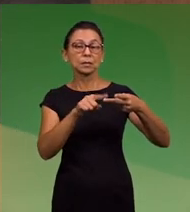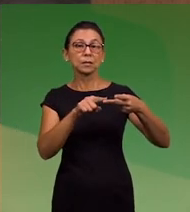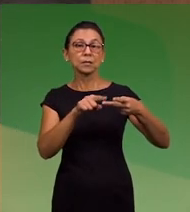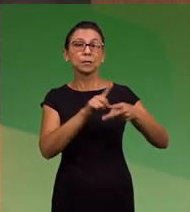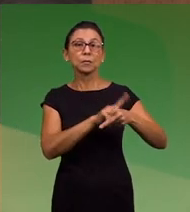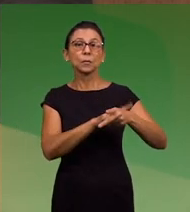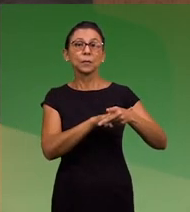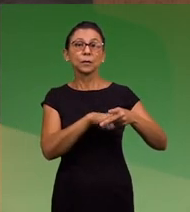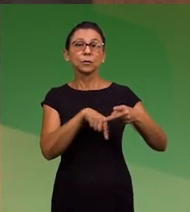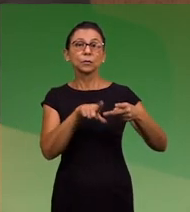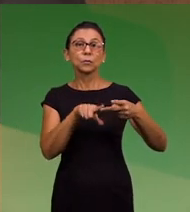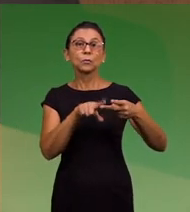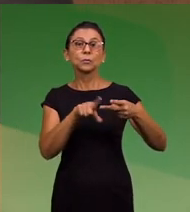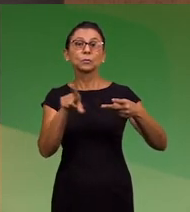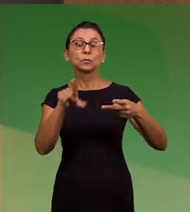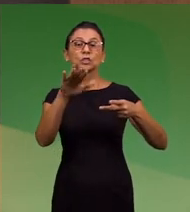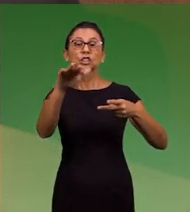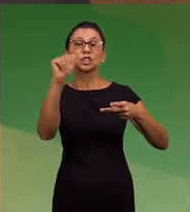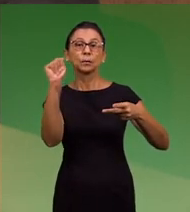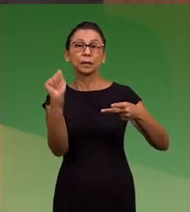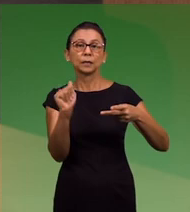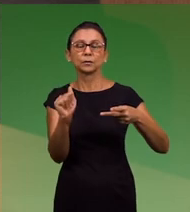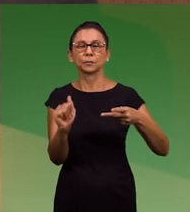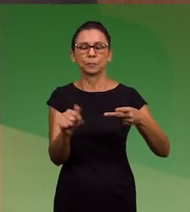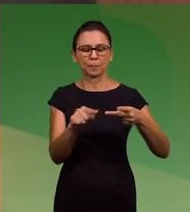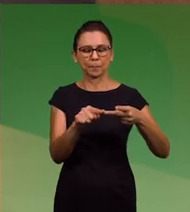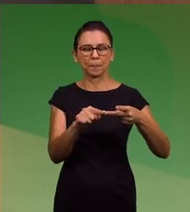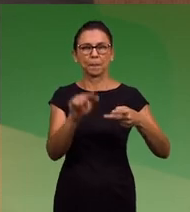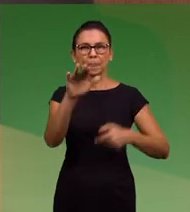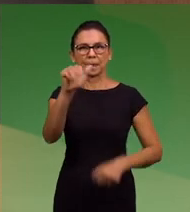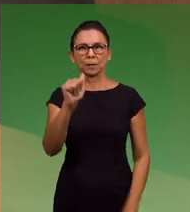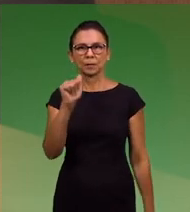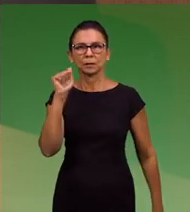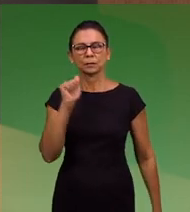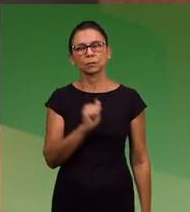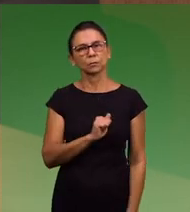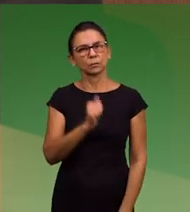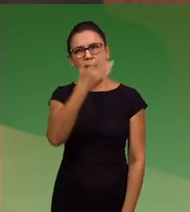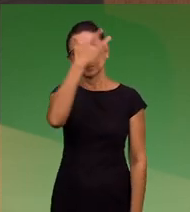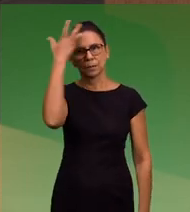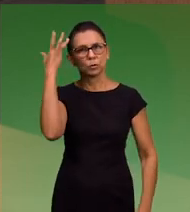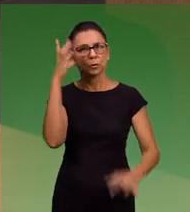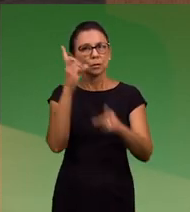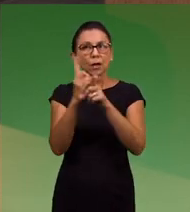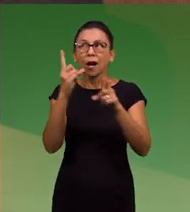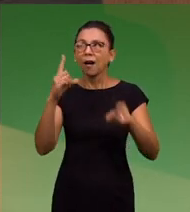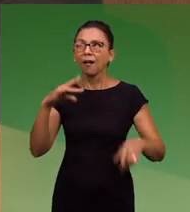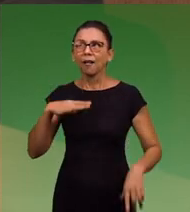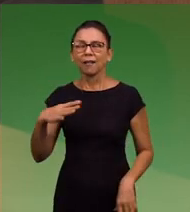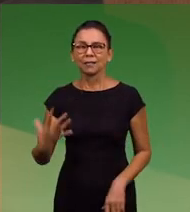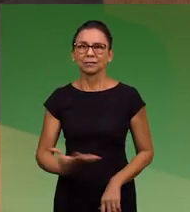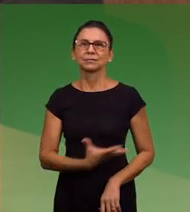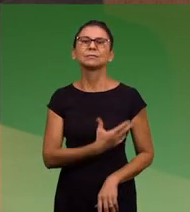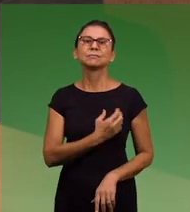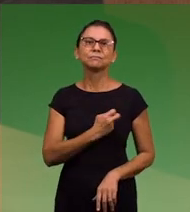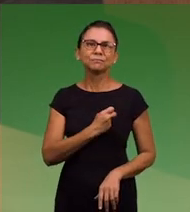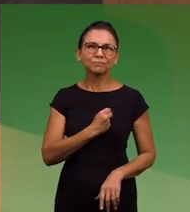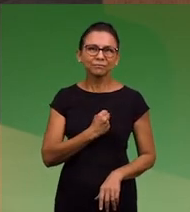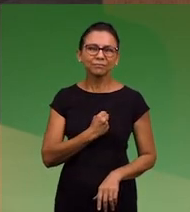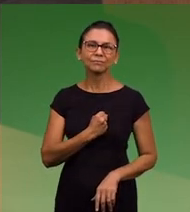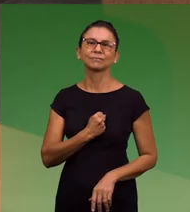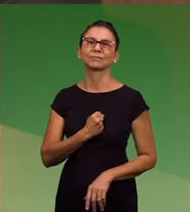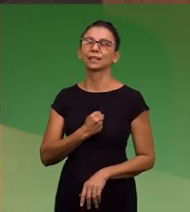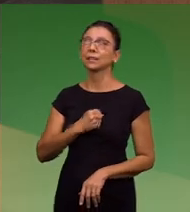o momento do chamado? Bem, o chamado é quando o homem descobre salvação, como nós falamos aqui há pouco, né? Quando o homem descobre que ele